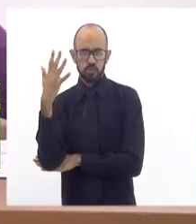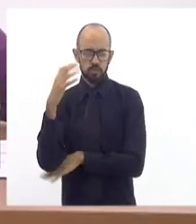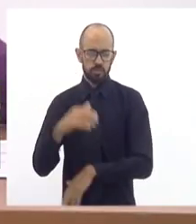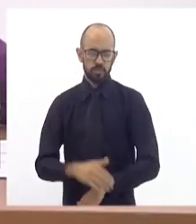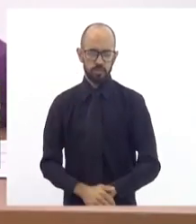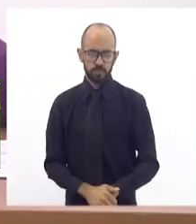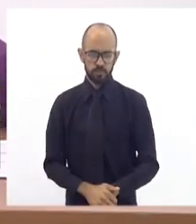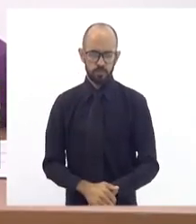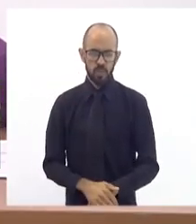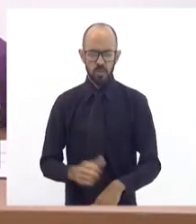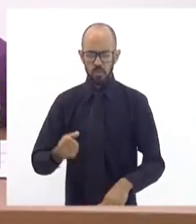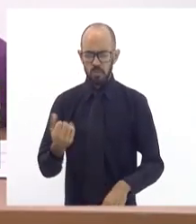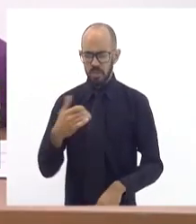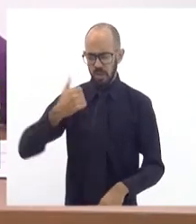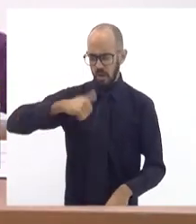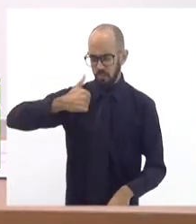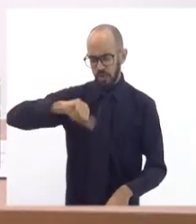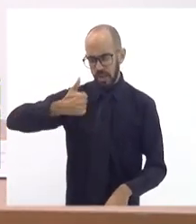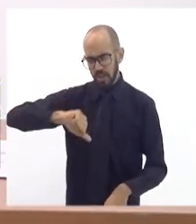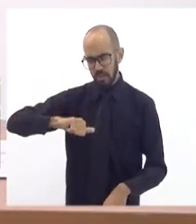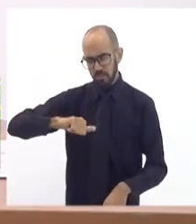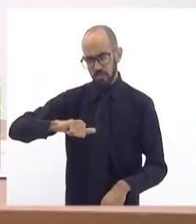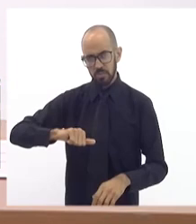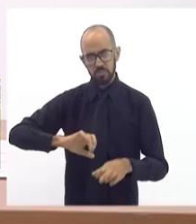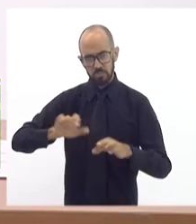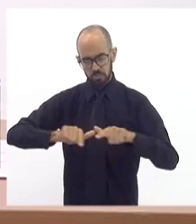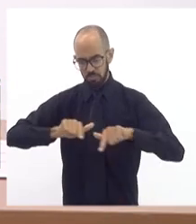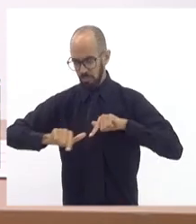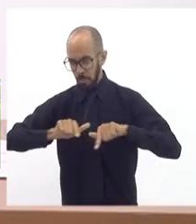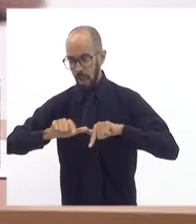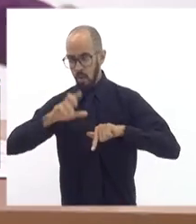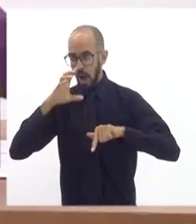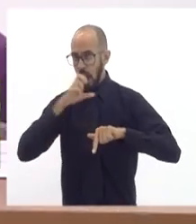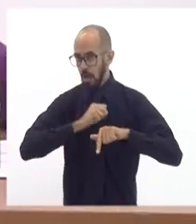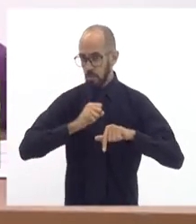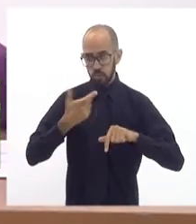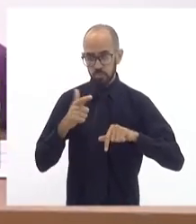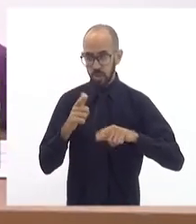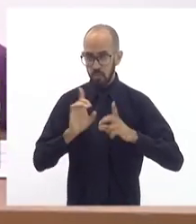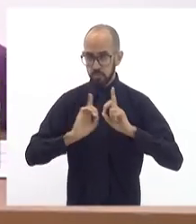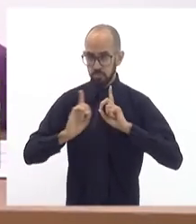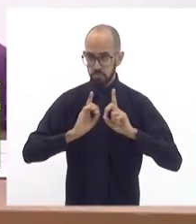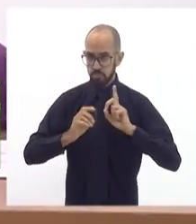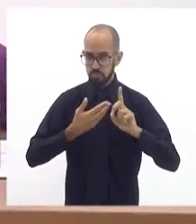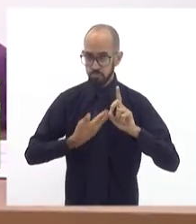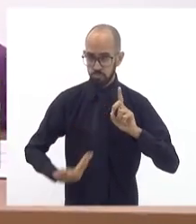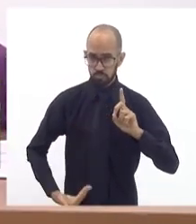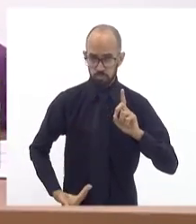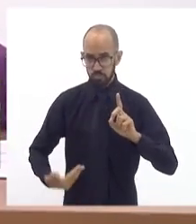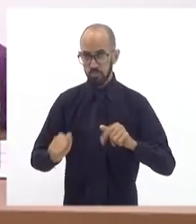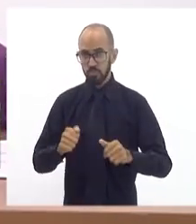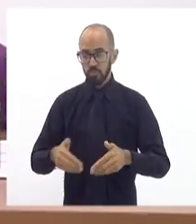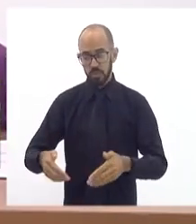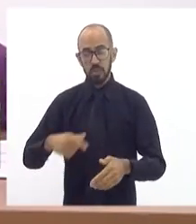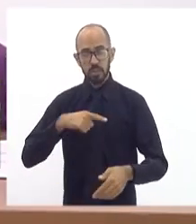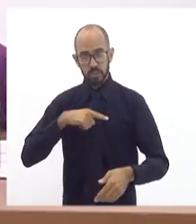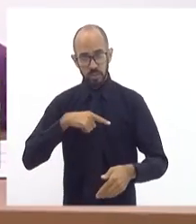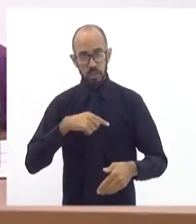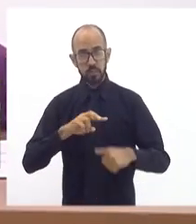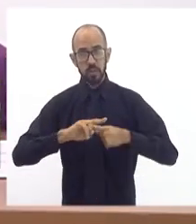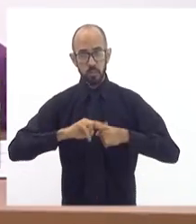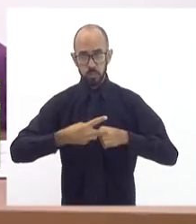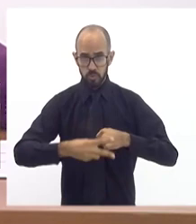ao analisarmos o procedimento relâmpago e sem o devido debate público e que culminou com a licença ambiental